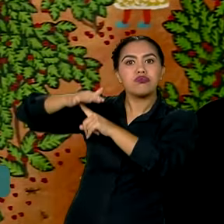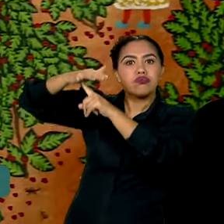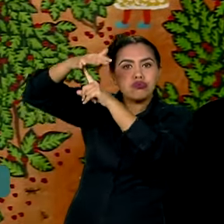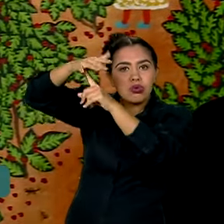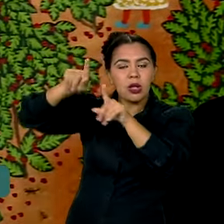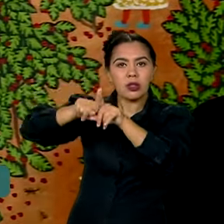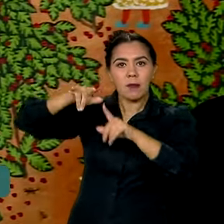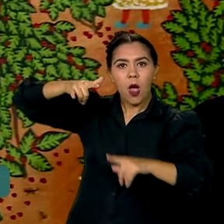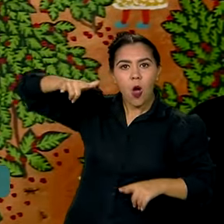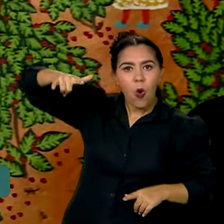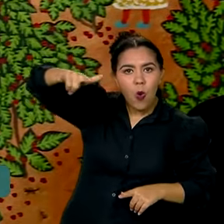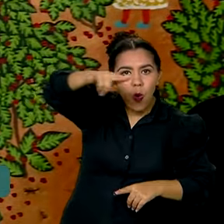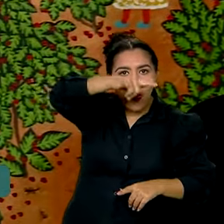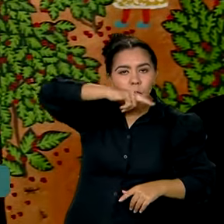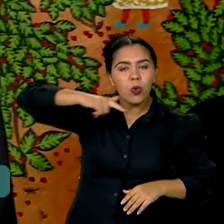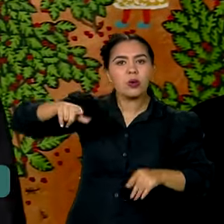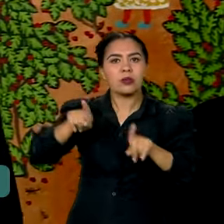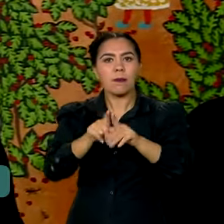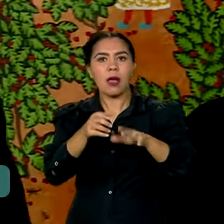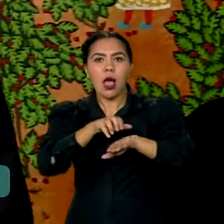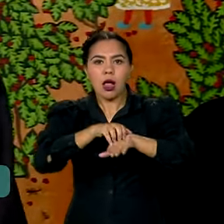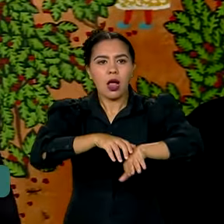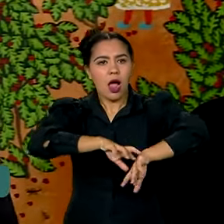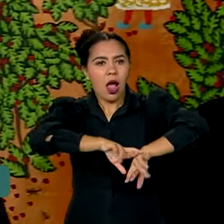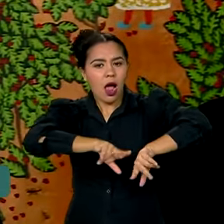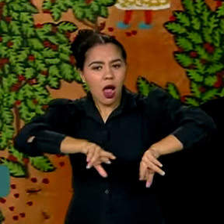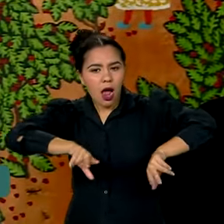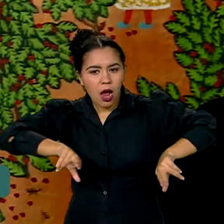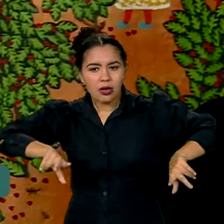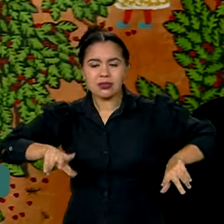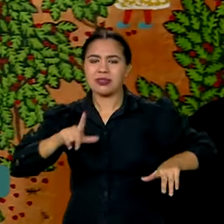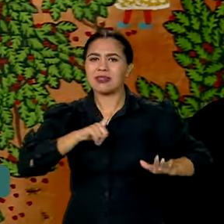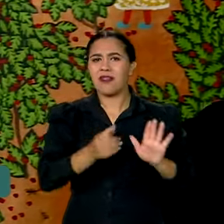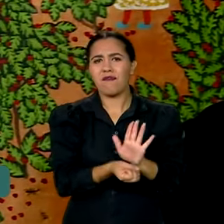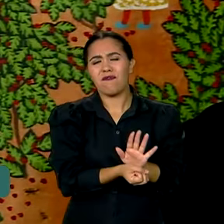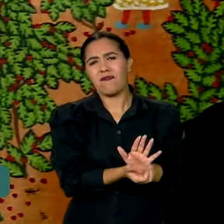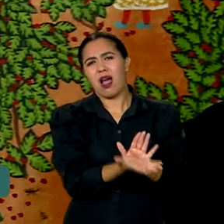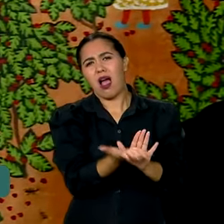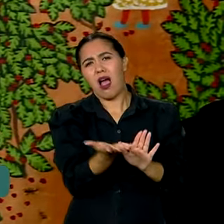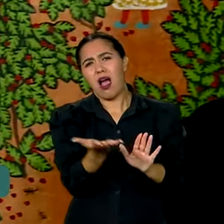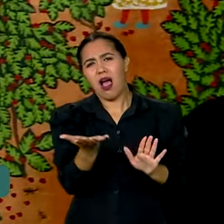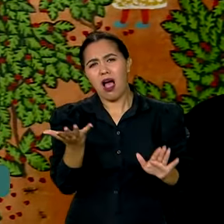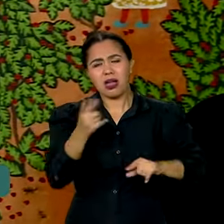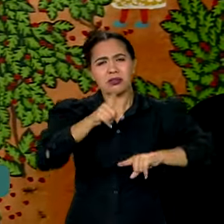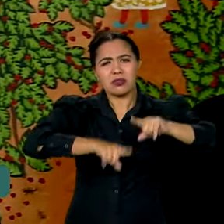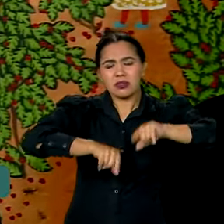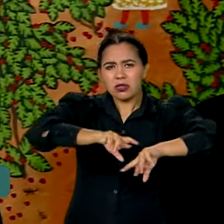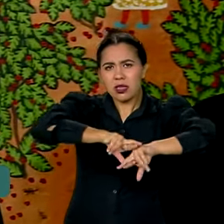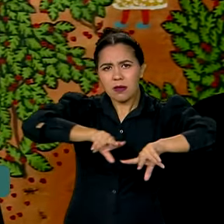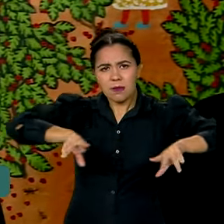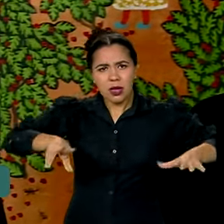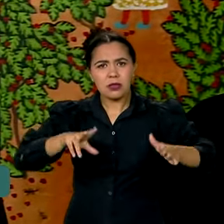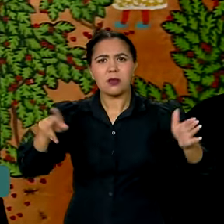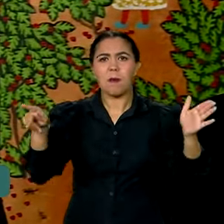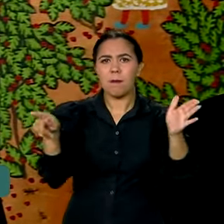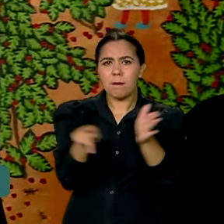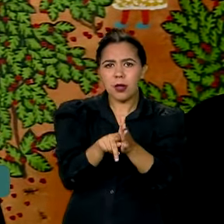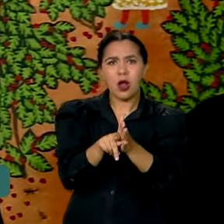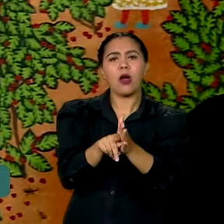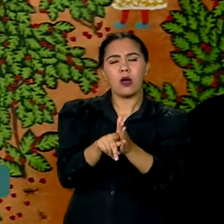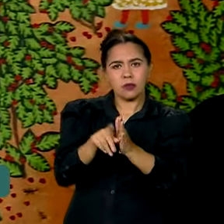drones, veículos e, enfim, e uma série de outros equipamentos de inteligência